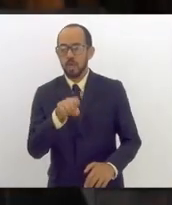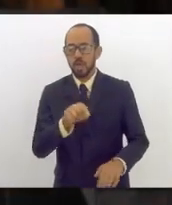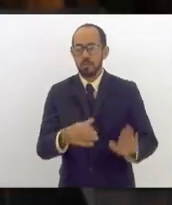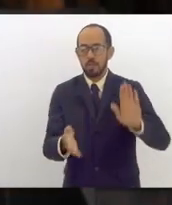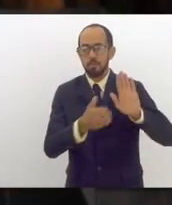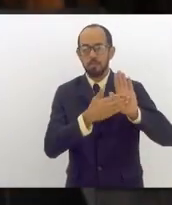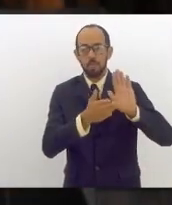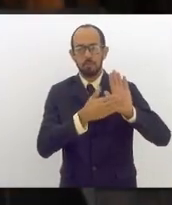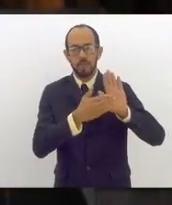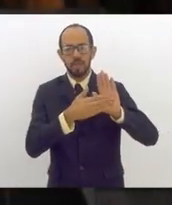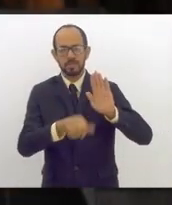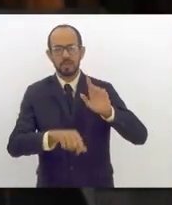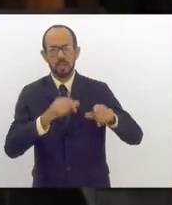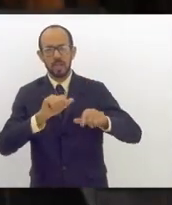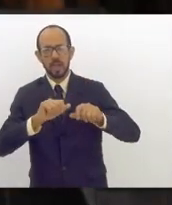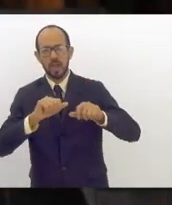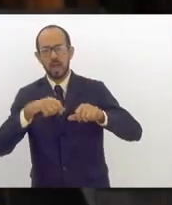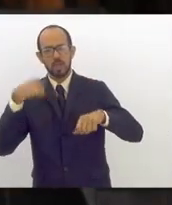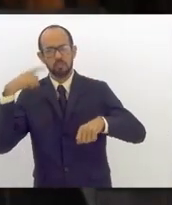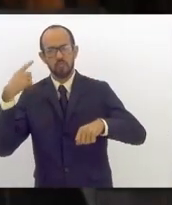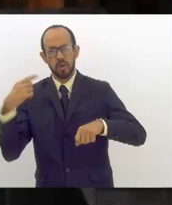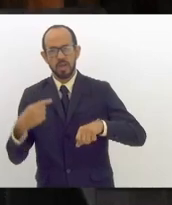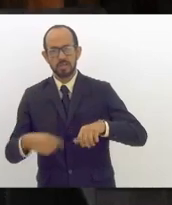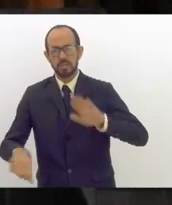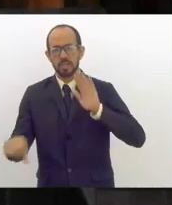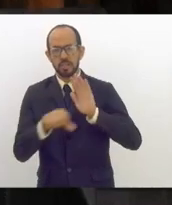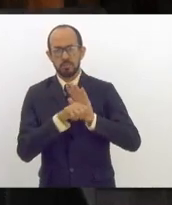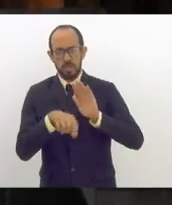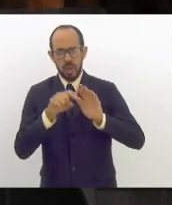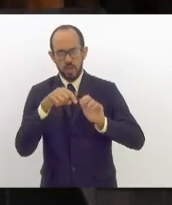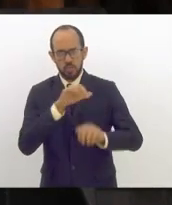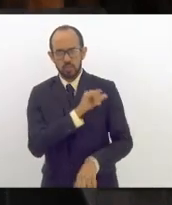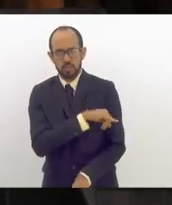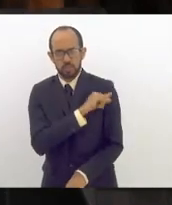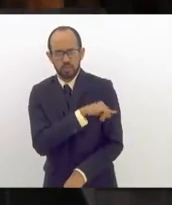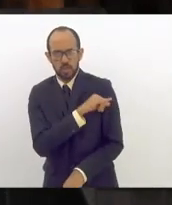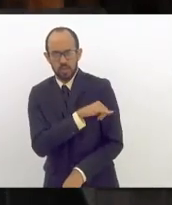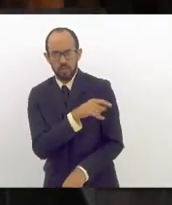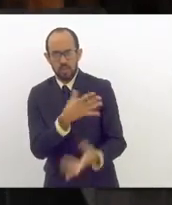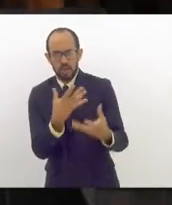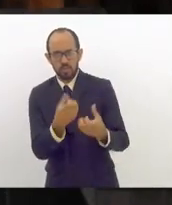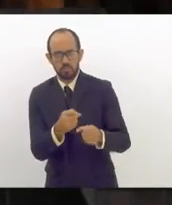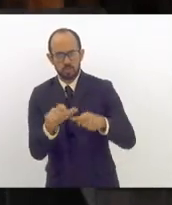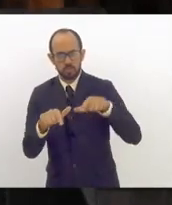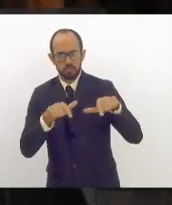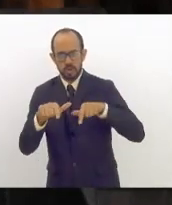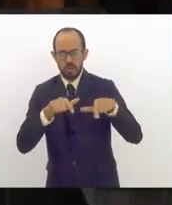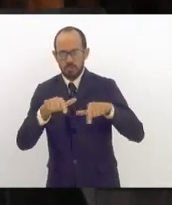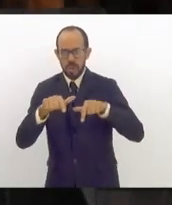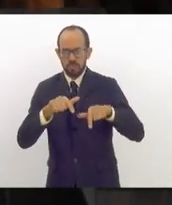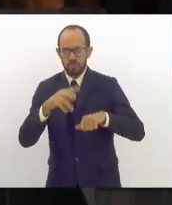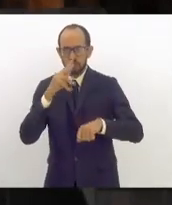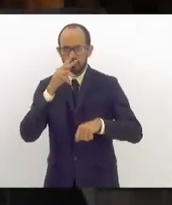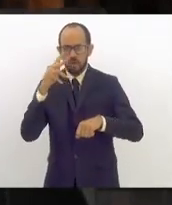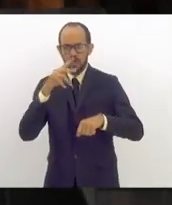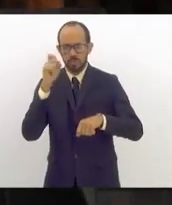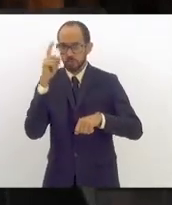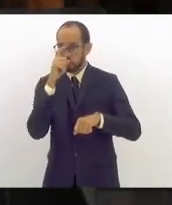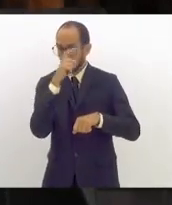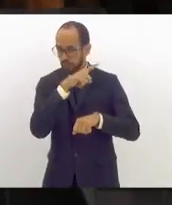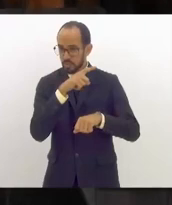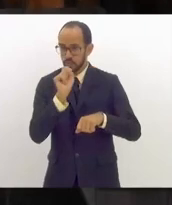criminal do Estado do Rio de Janeiro O Paulo Vitor ele tá assumiu um trabalho muito intenso muito difícil